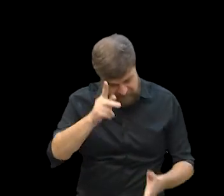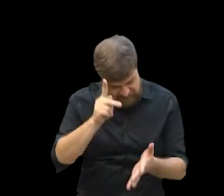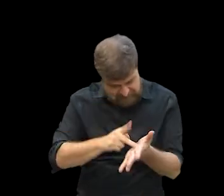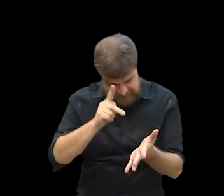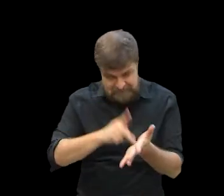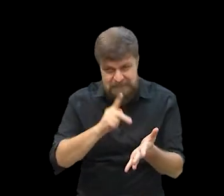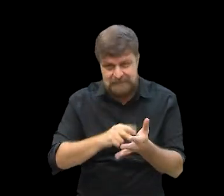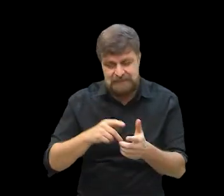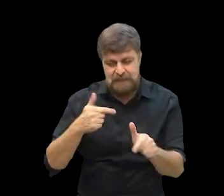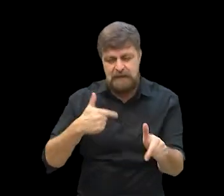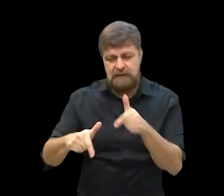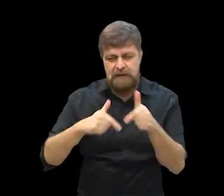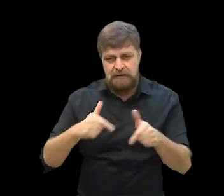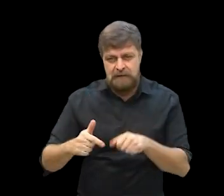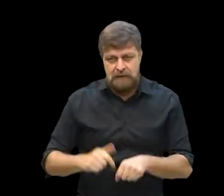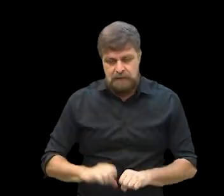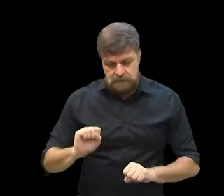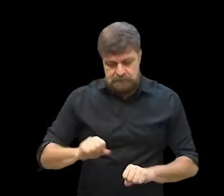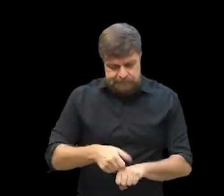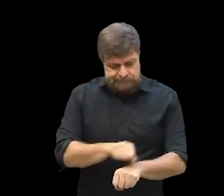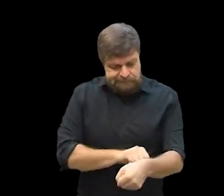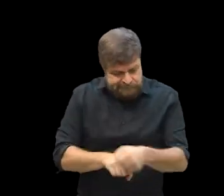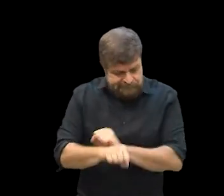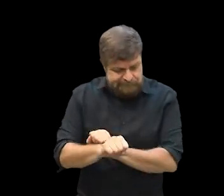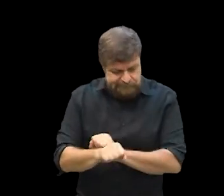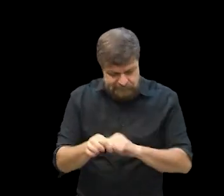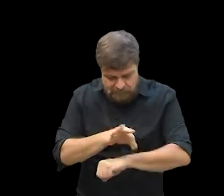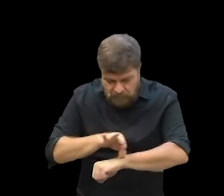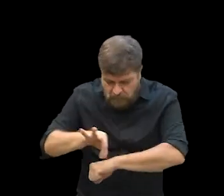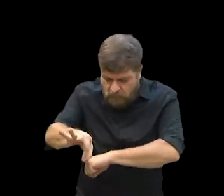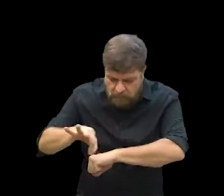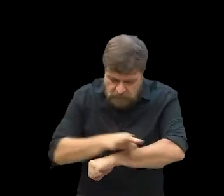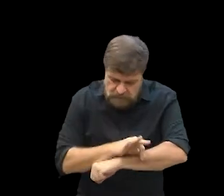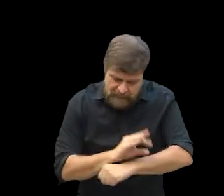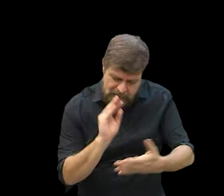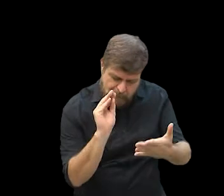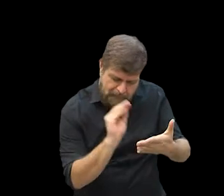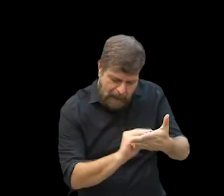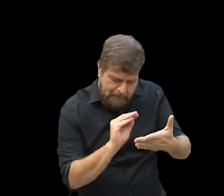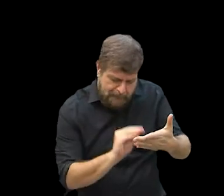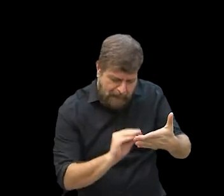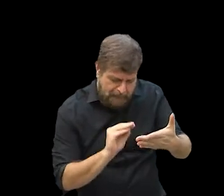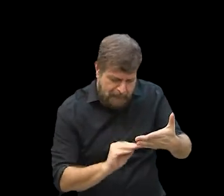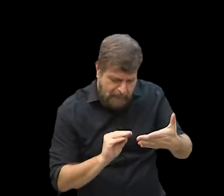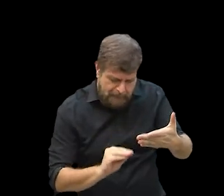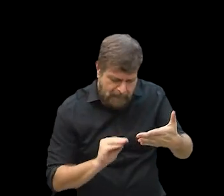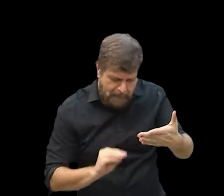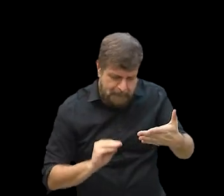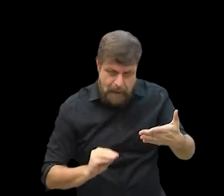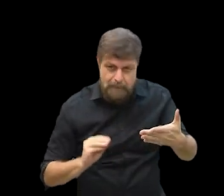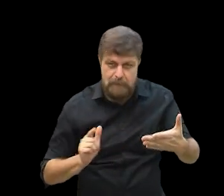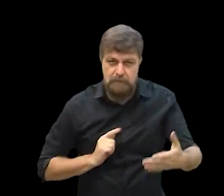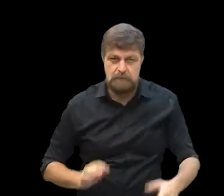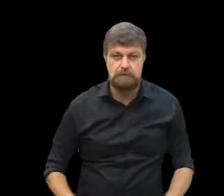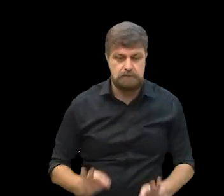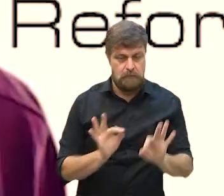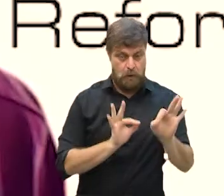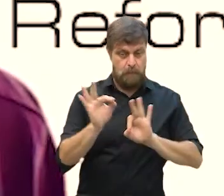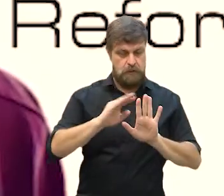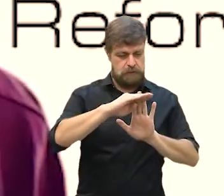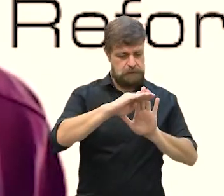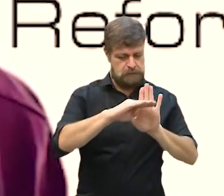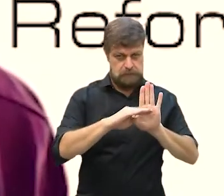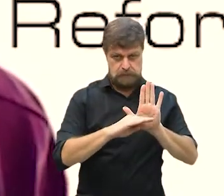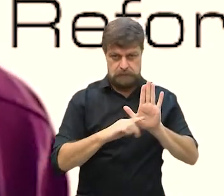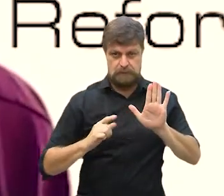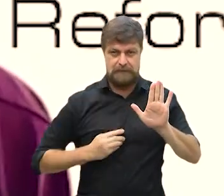mesmo. Então, eu trabalho exaustivamente nas definições, nos projetos, né? Quando é obras maiores que tem projeto,